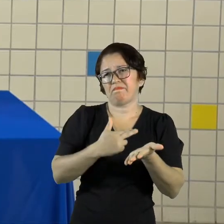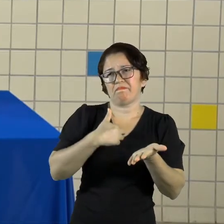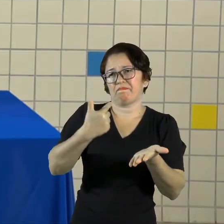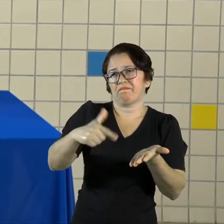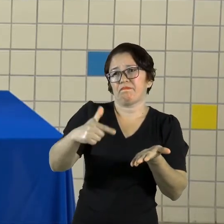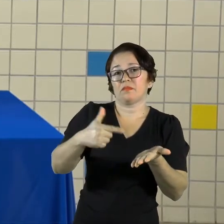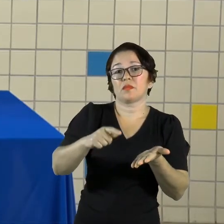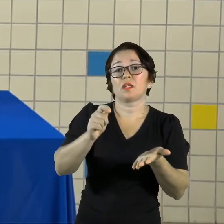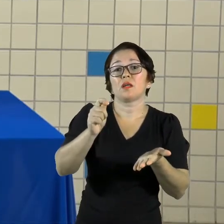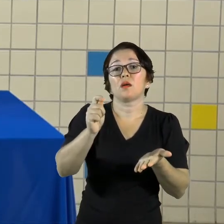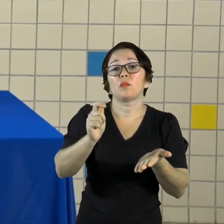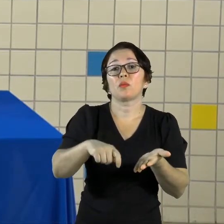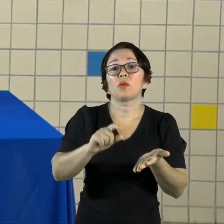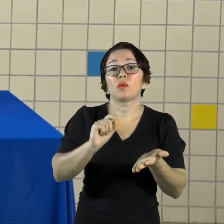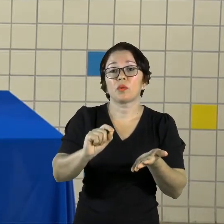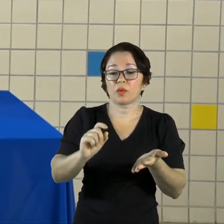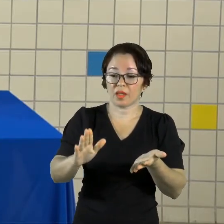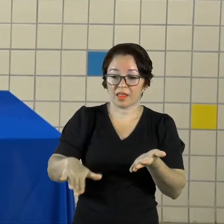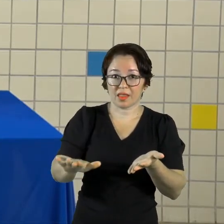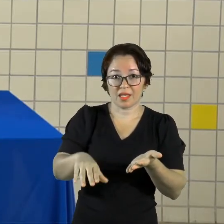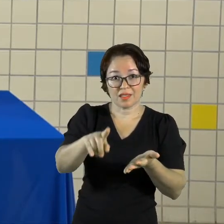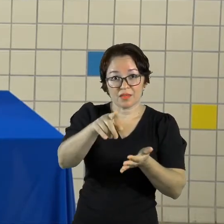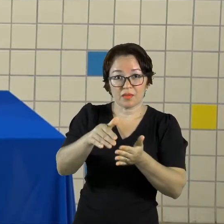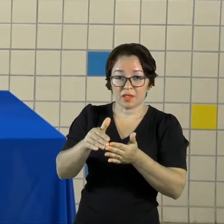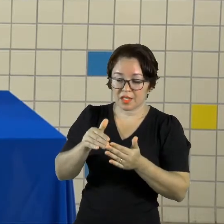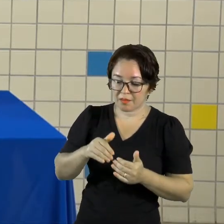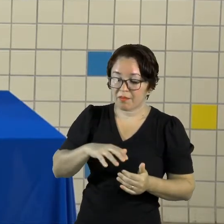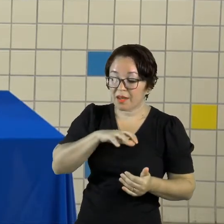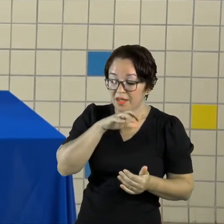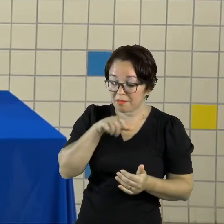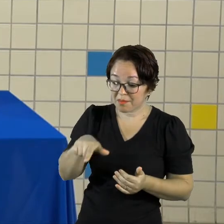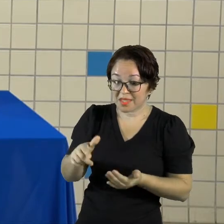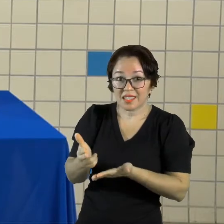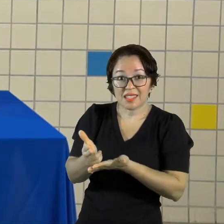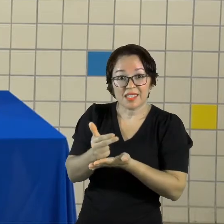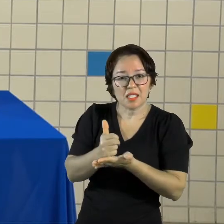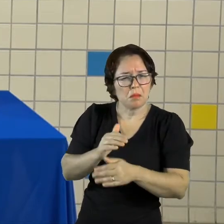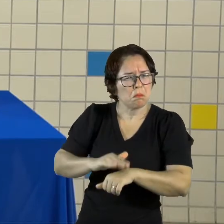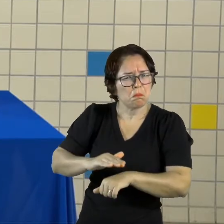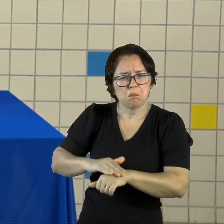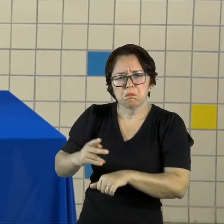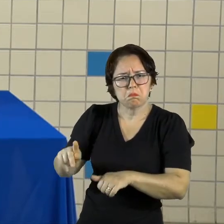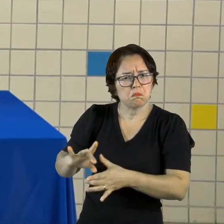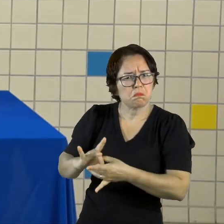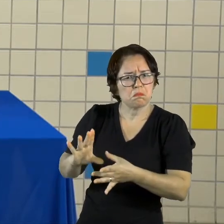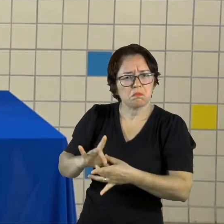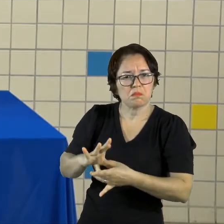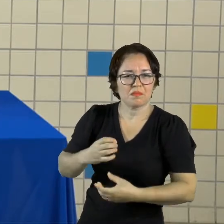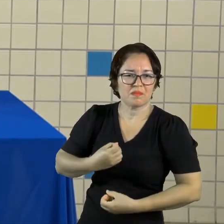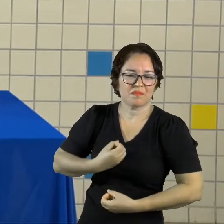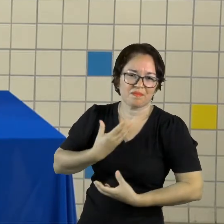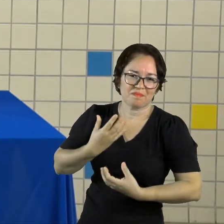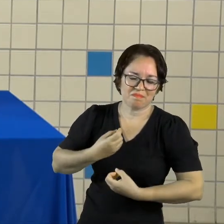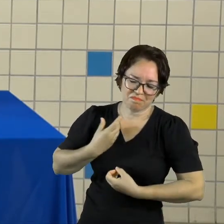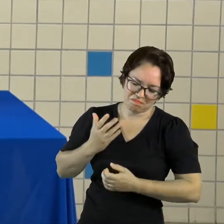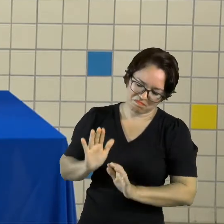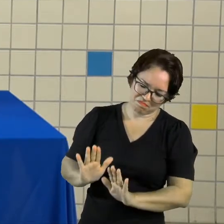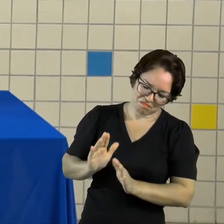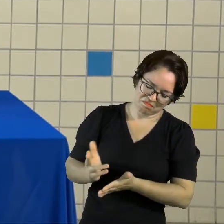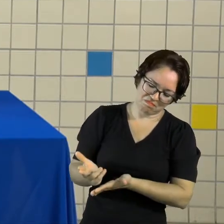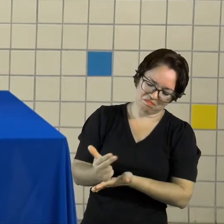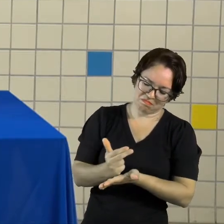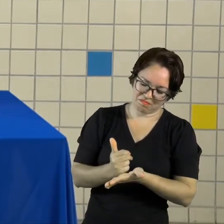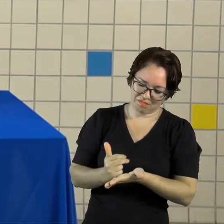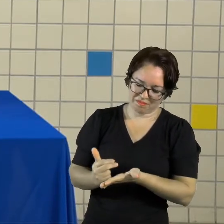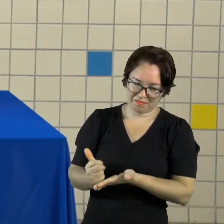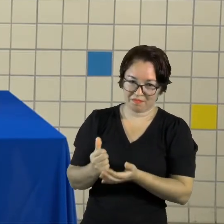pode pedir para que a sua criança Desenhe os animais do jeitinho dela Deixe ela bem à vontade em relação a